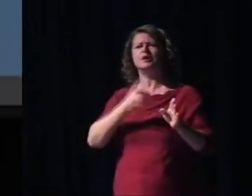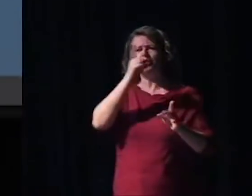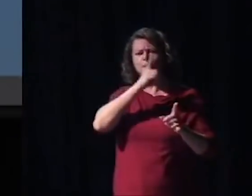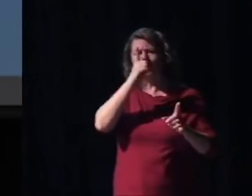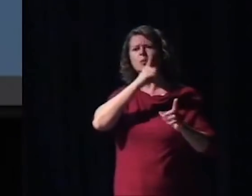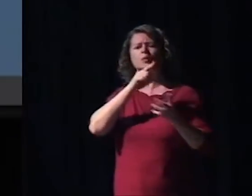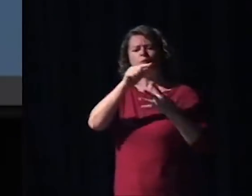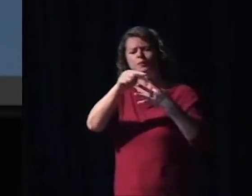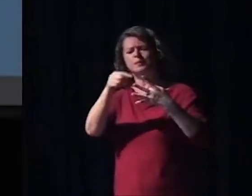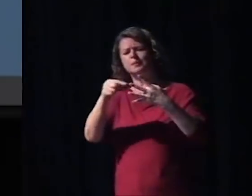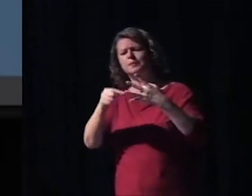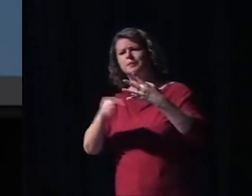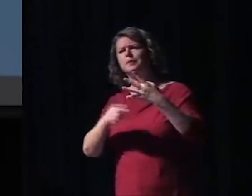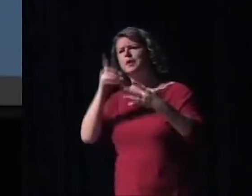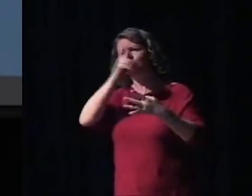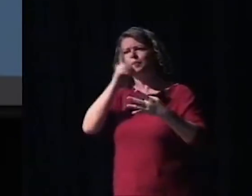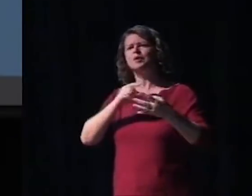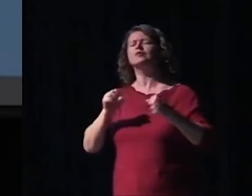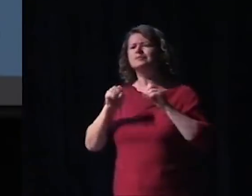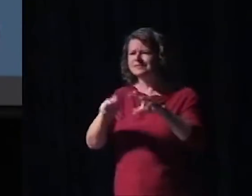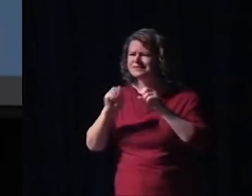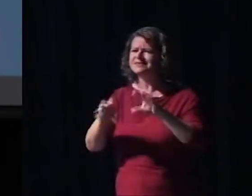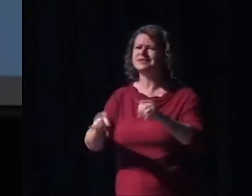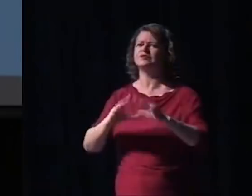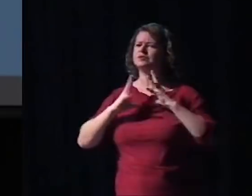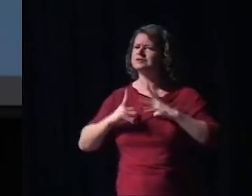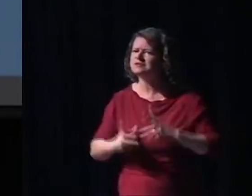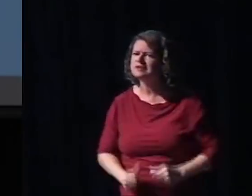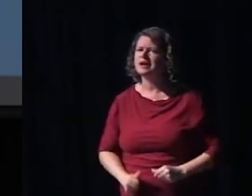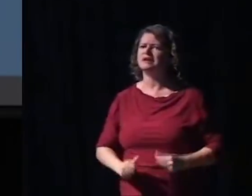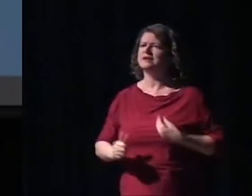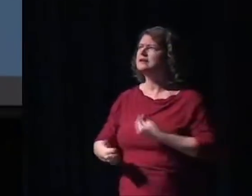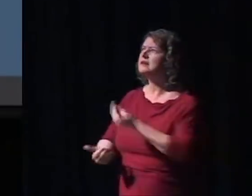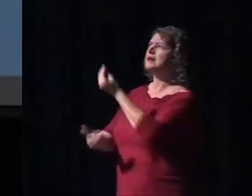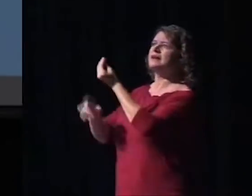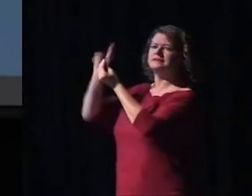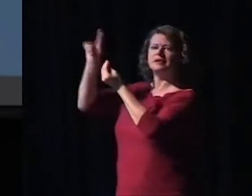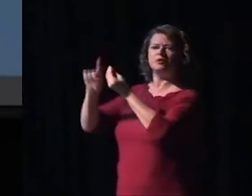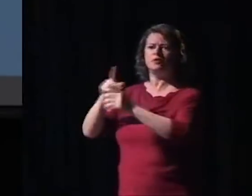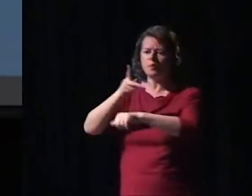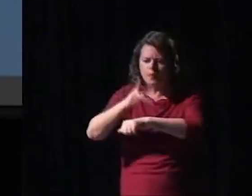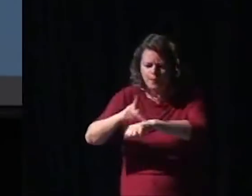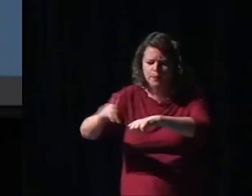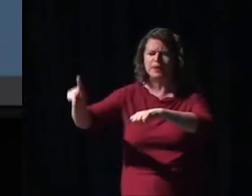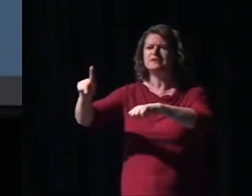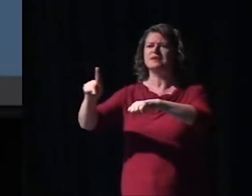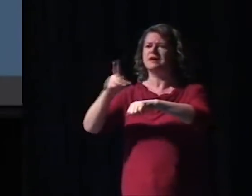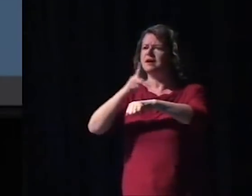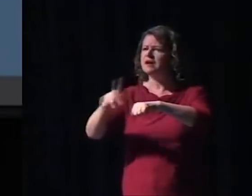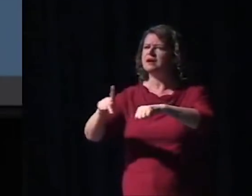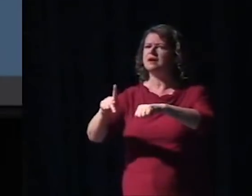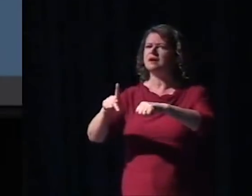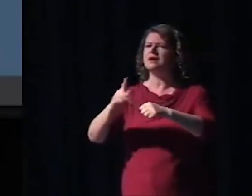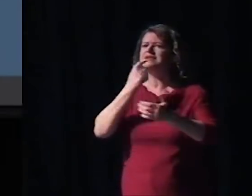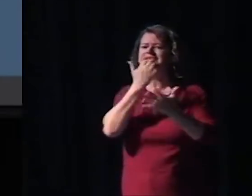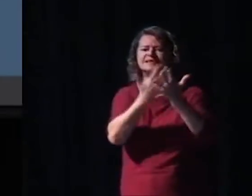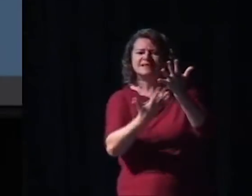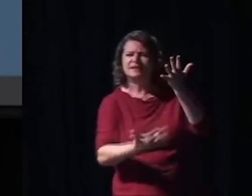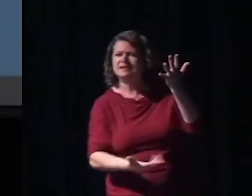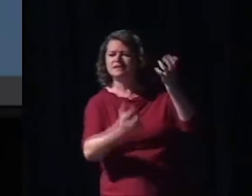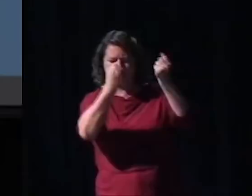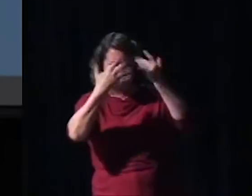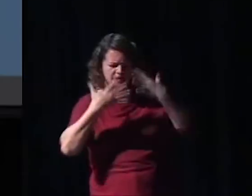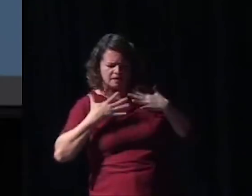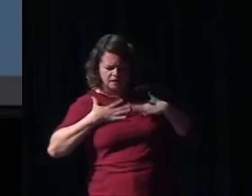a consagração, a pureza, o sangue que nos purifica. Mas tem gente que